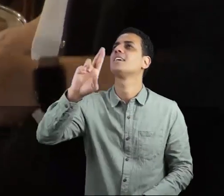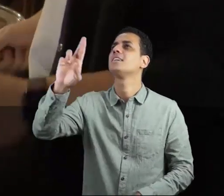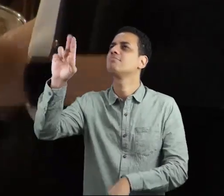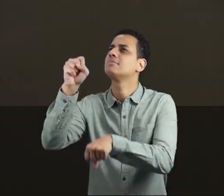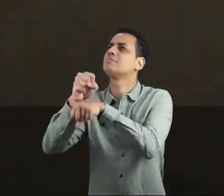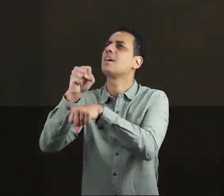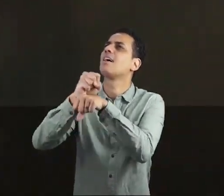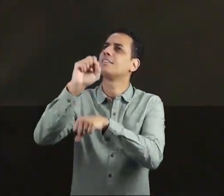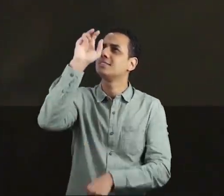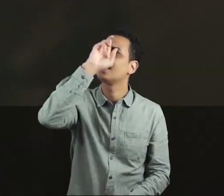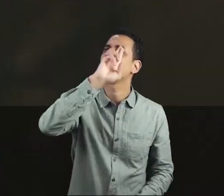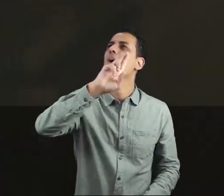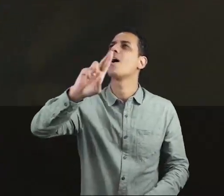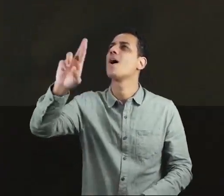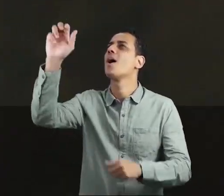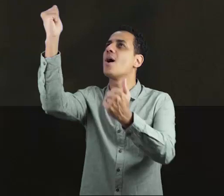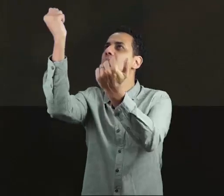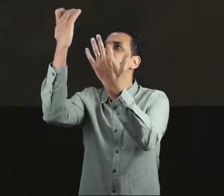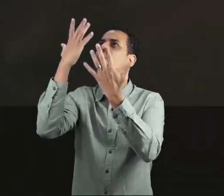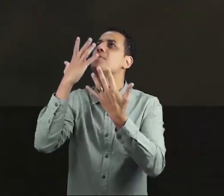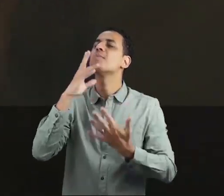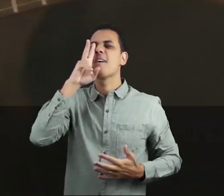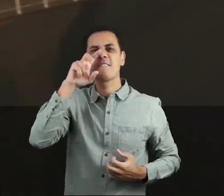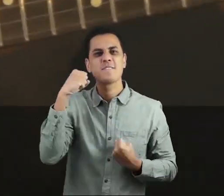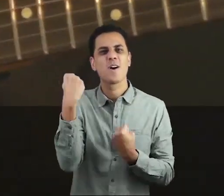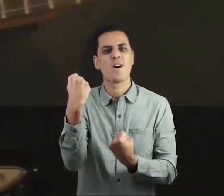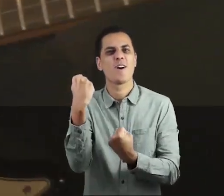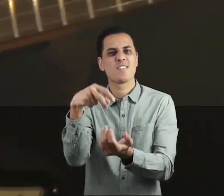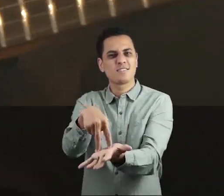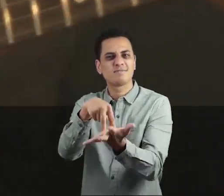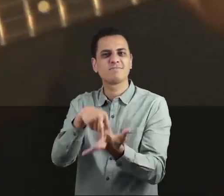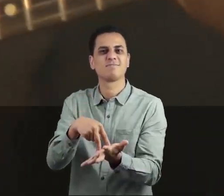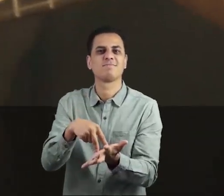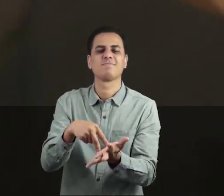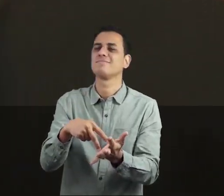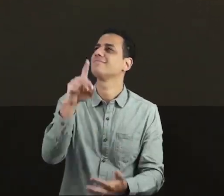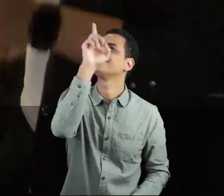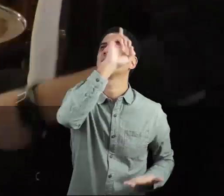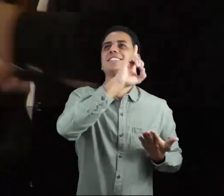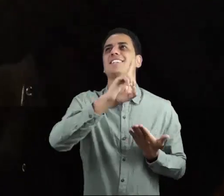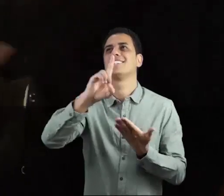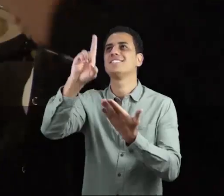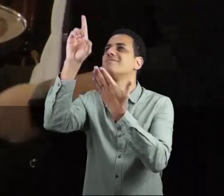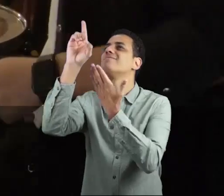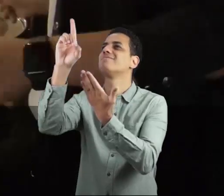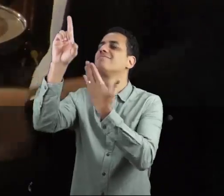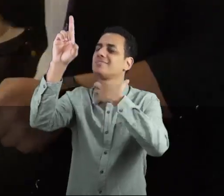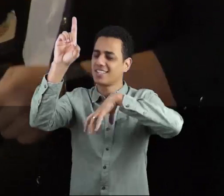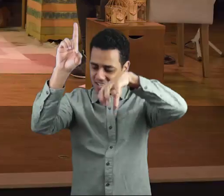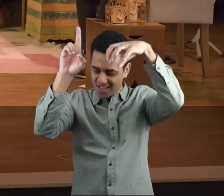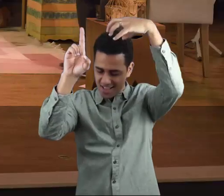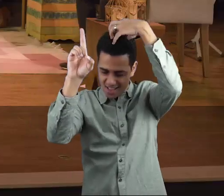A força vem se esperarmos no Senhor, esperarmos no Senhor, esperarmos no Senhor.